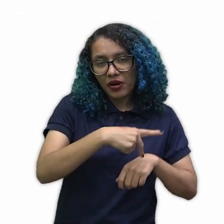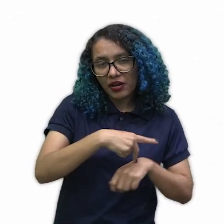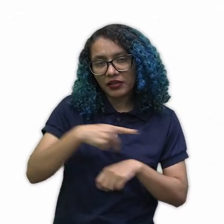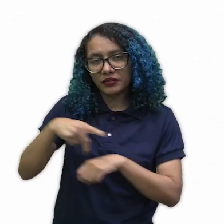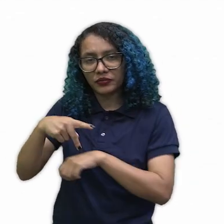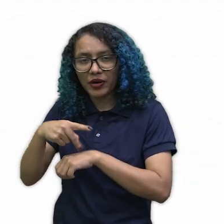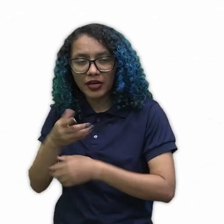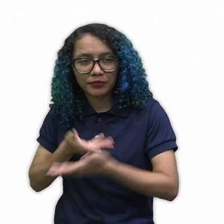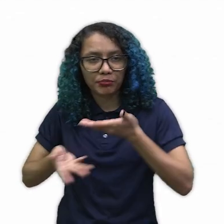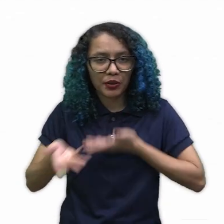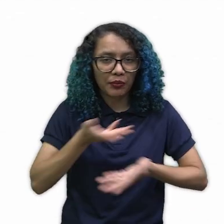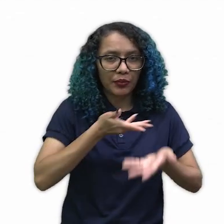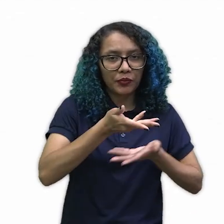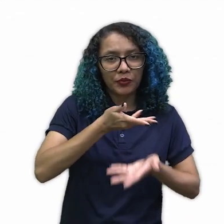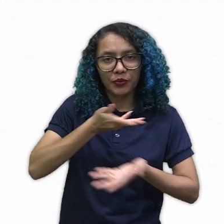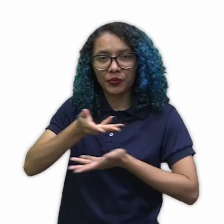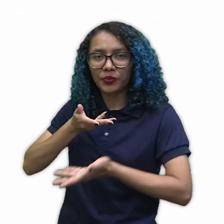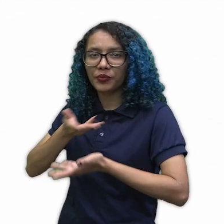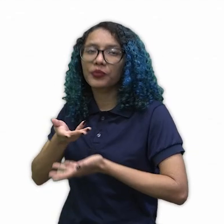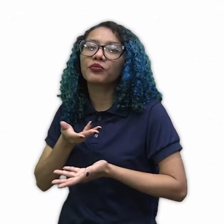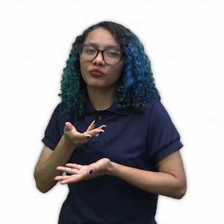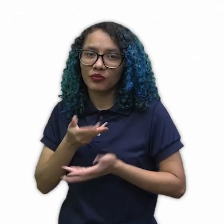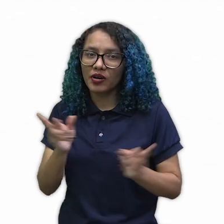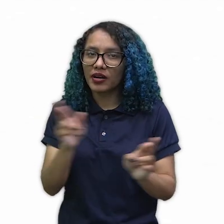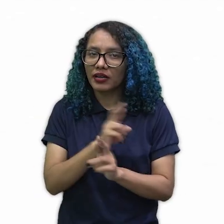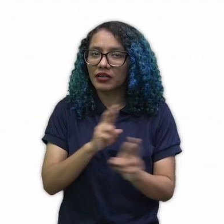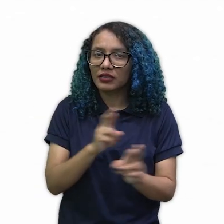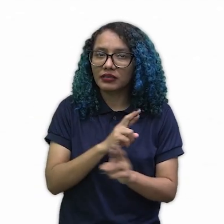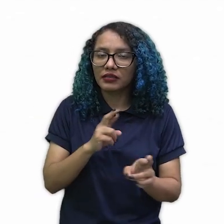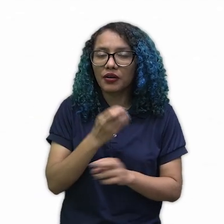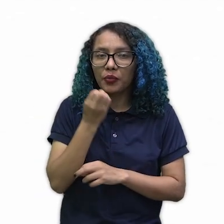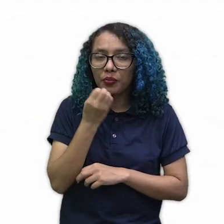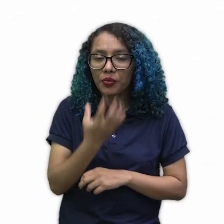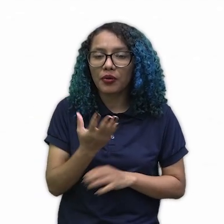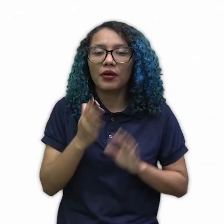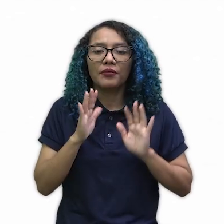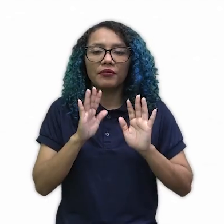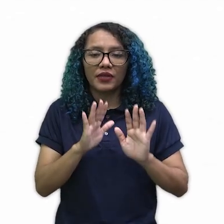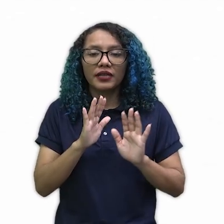outro, tá? Agora, a OMC, gente, ela foi estabelecida em